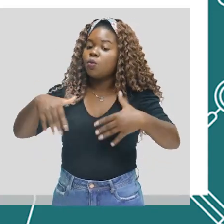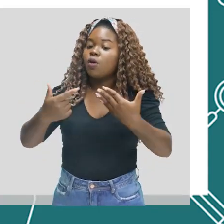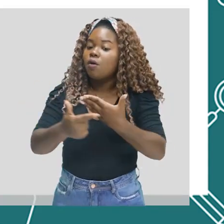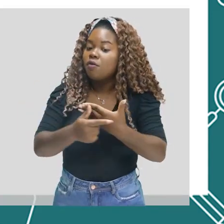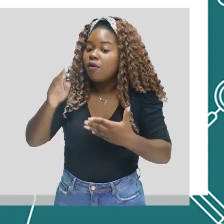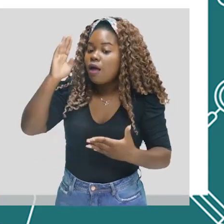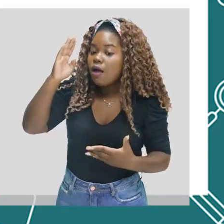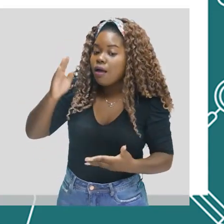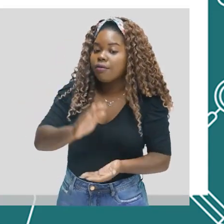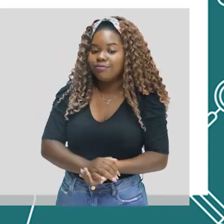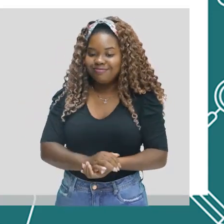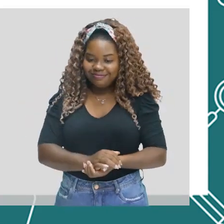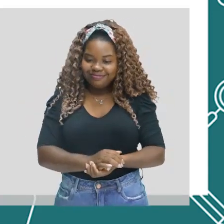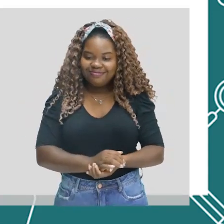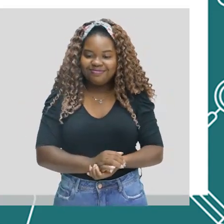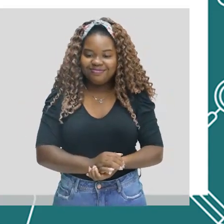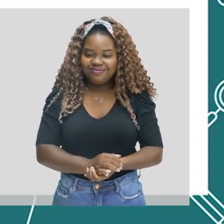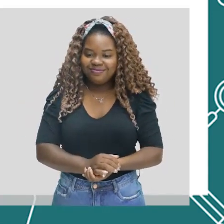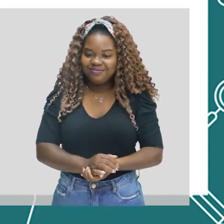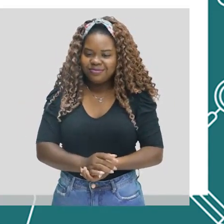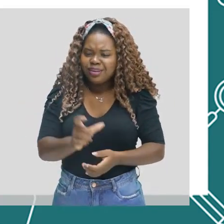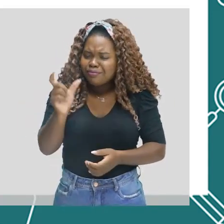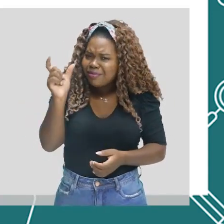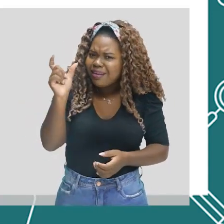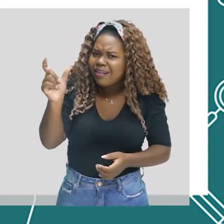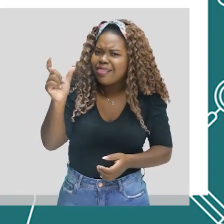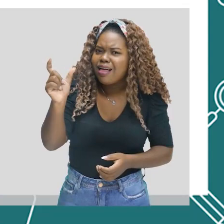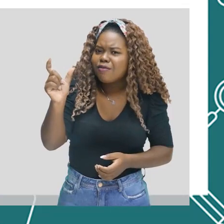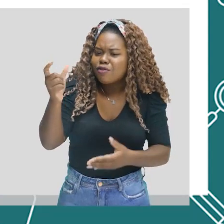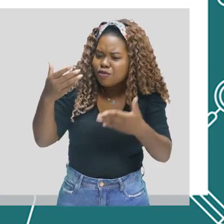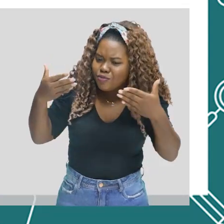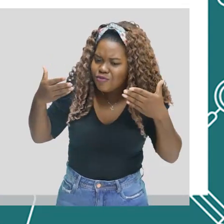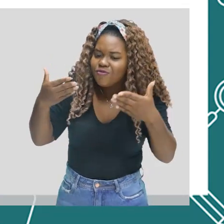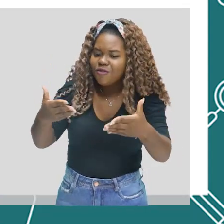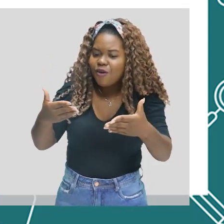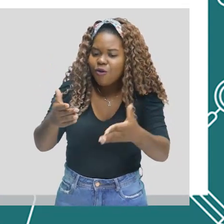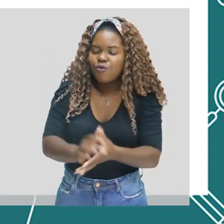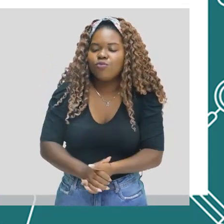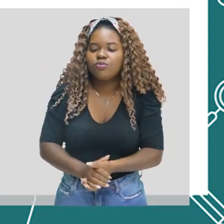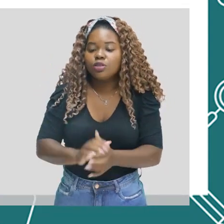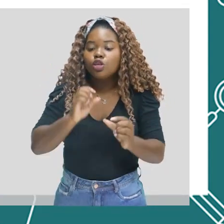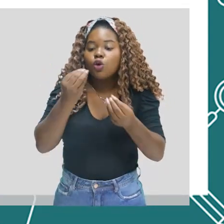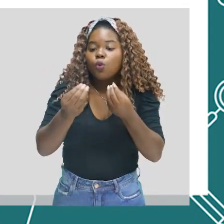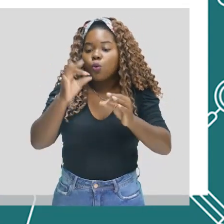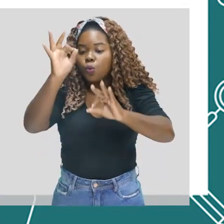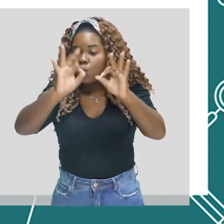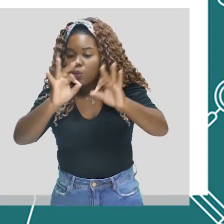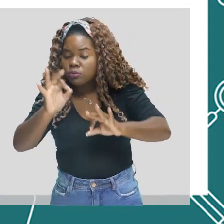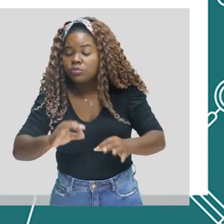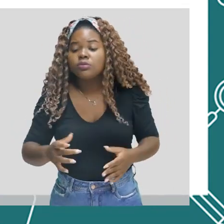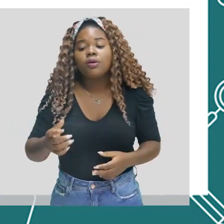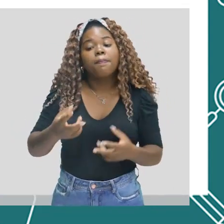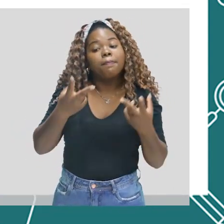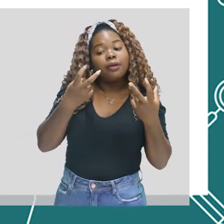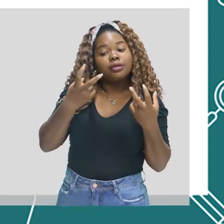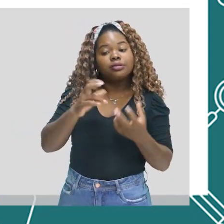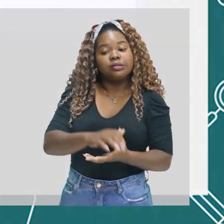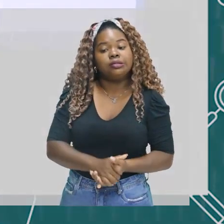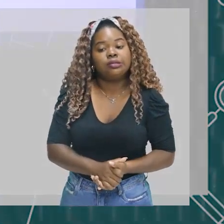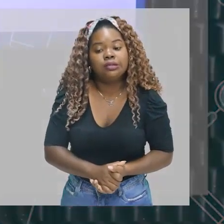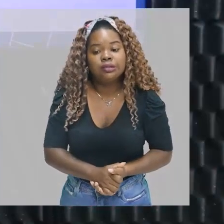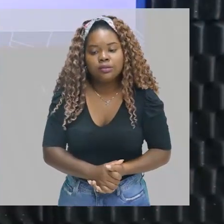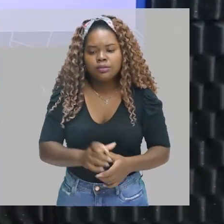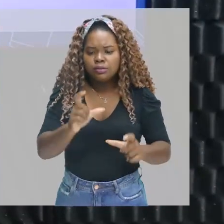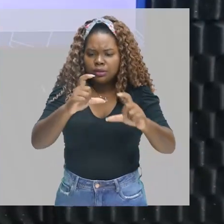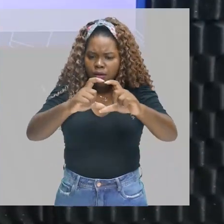função principal? É trazer mesmo a palavra como destaque principal. Observe que as próprias palavras, elas nos